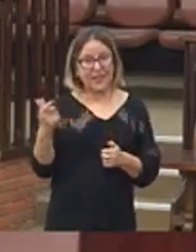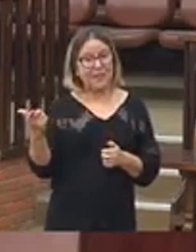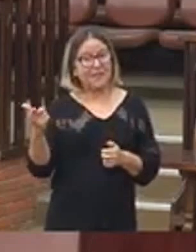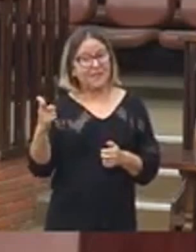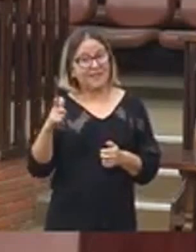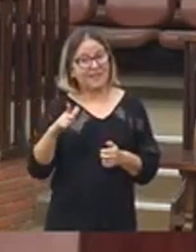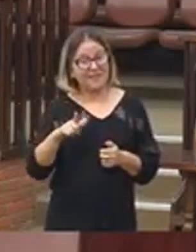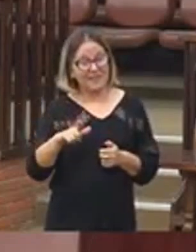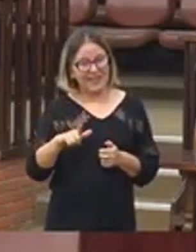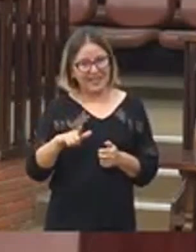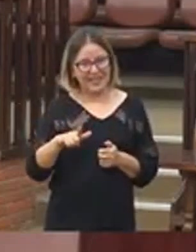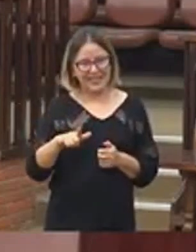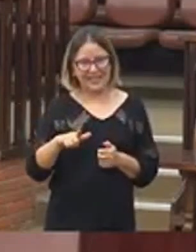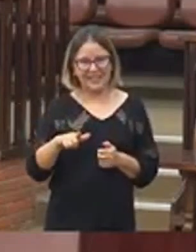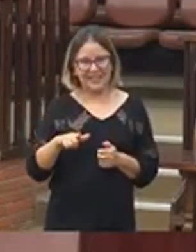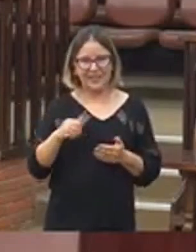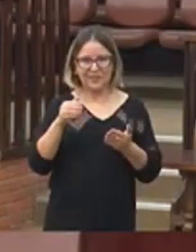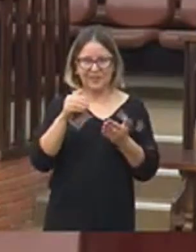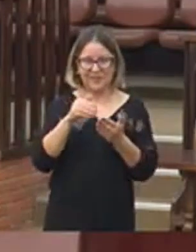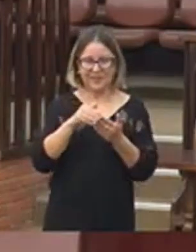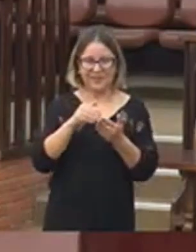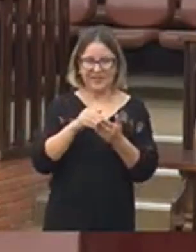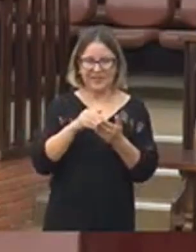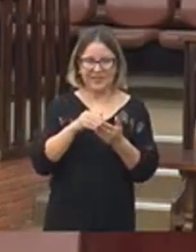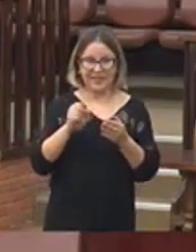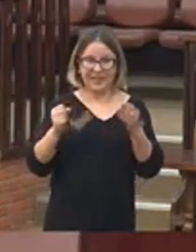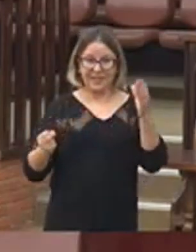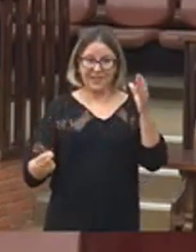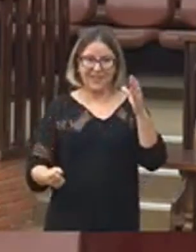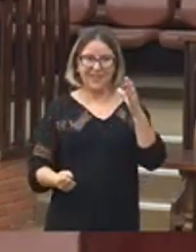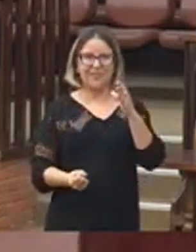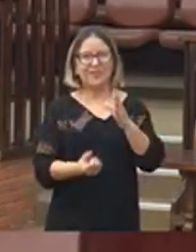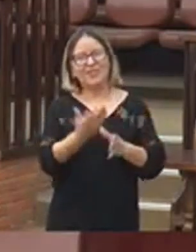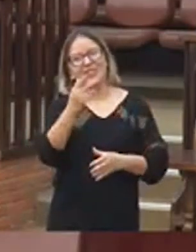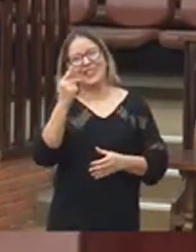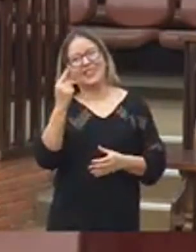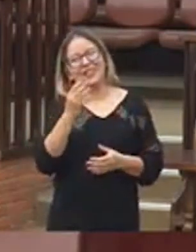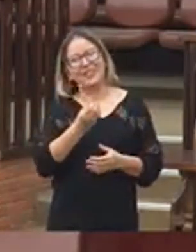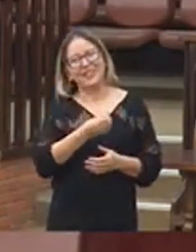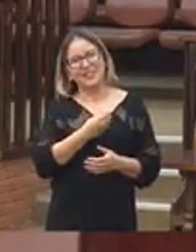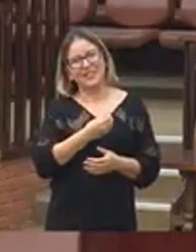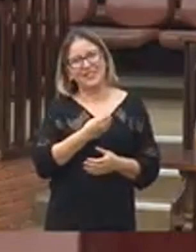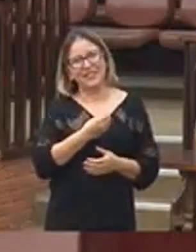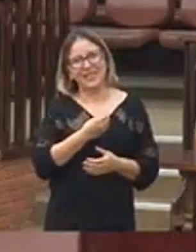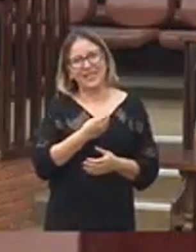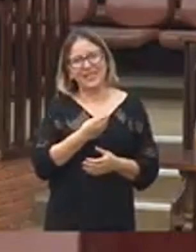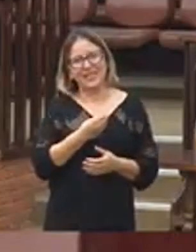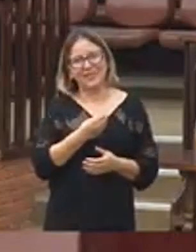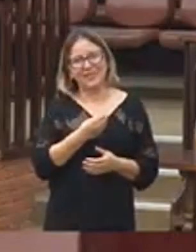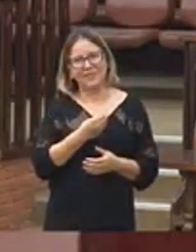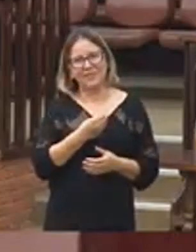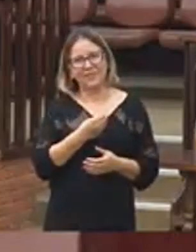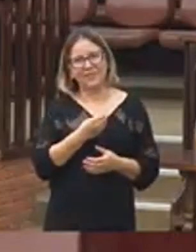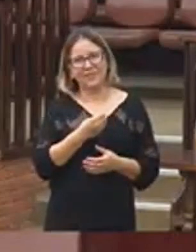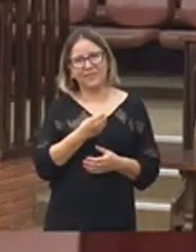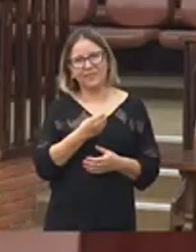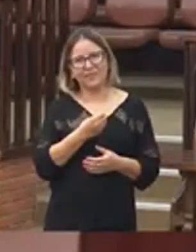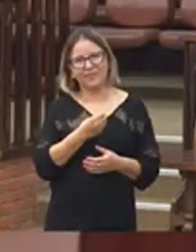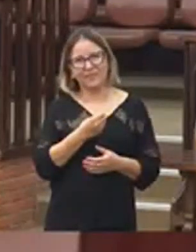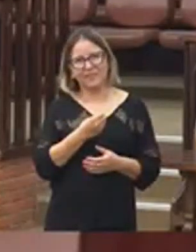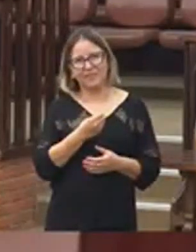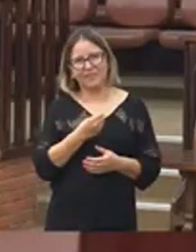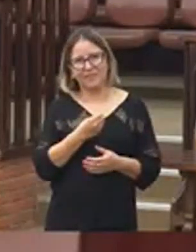venha até que a fonte da sua vida seja engolida pelo